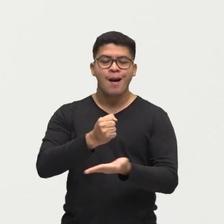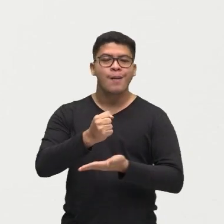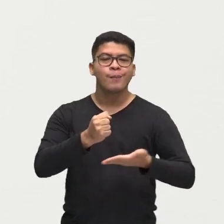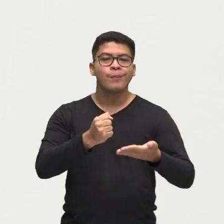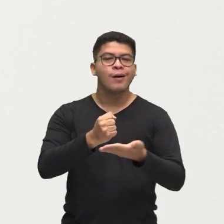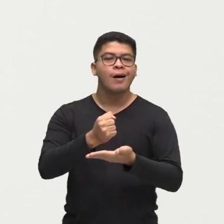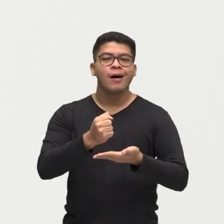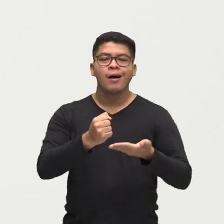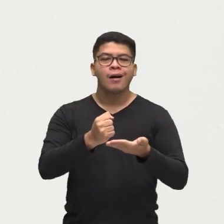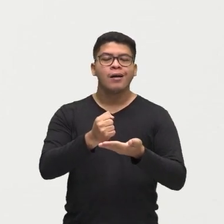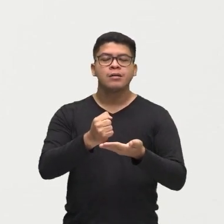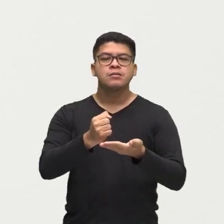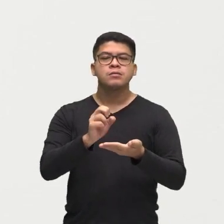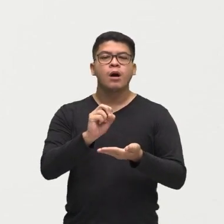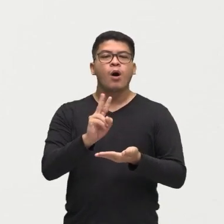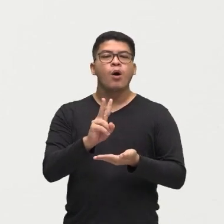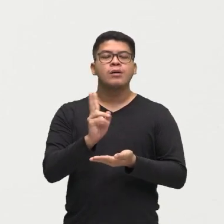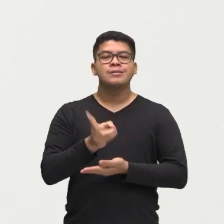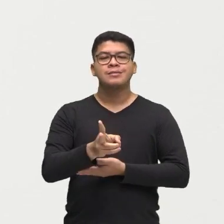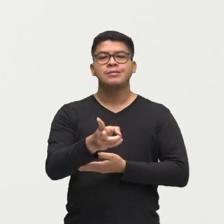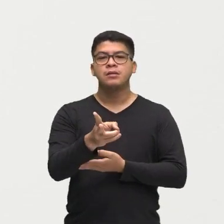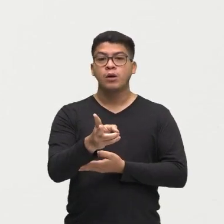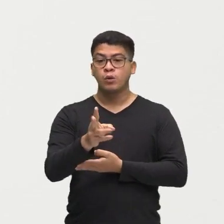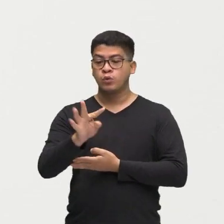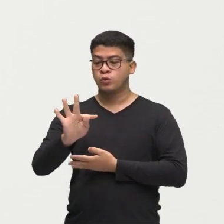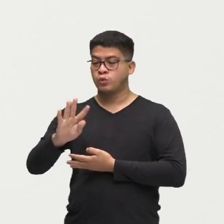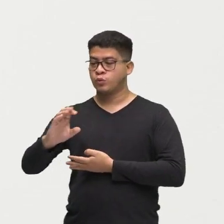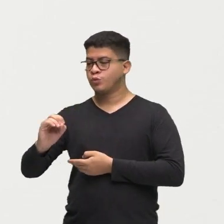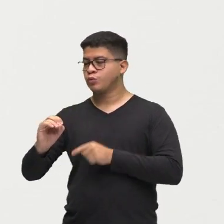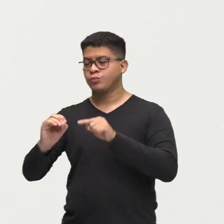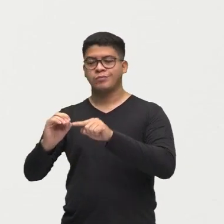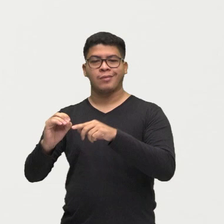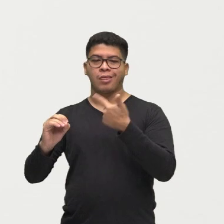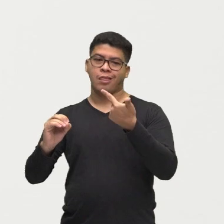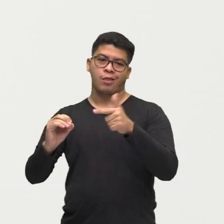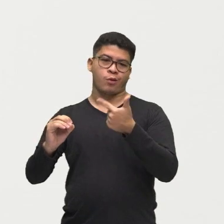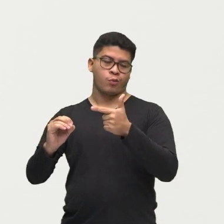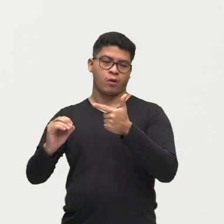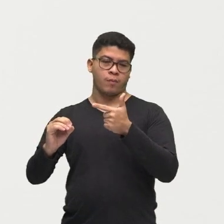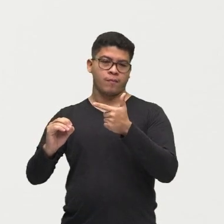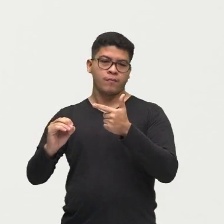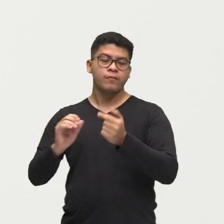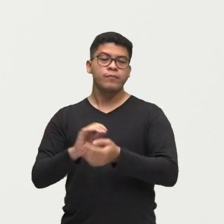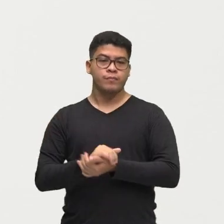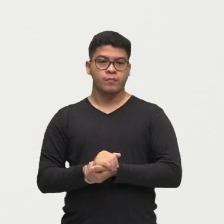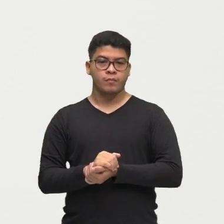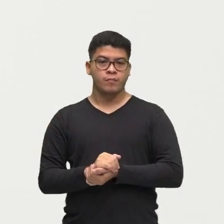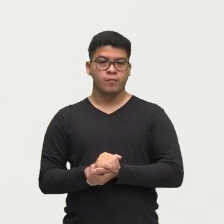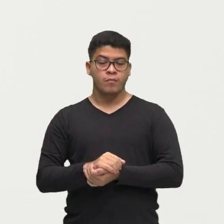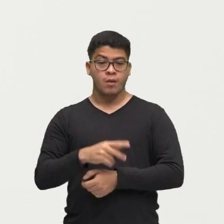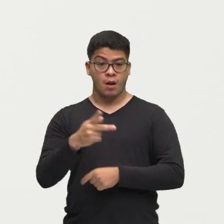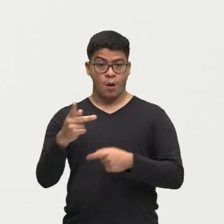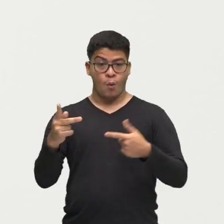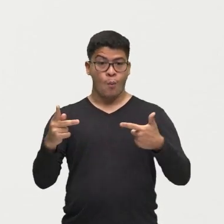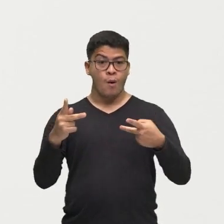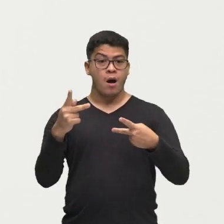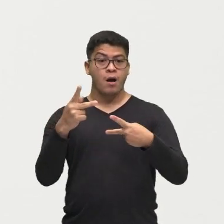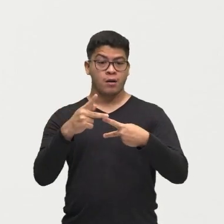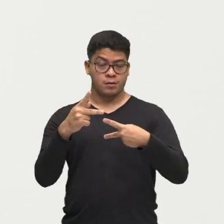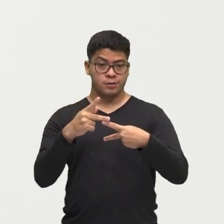base, sem a preposição to. Então, a resposta. A letra A, não é